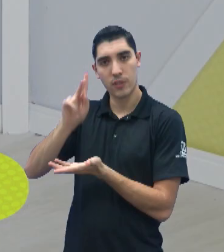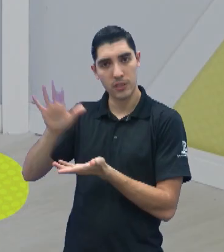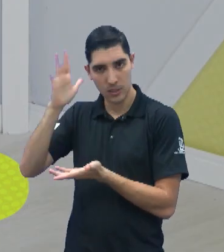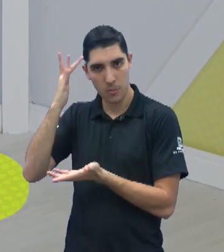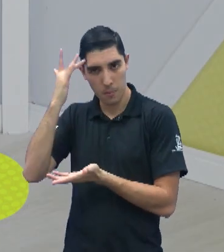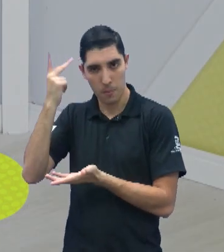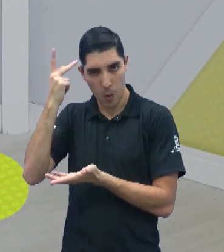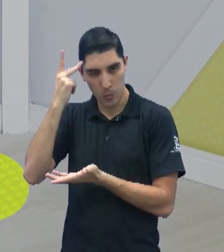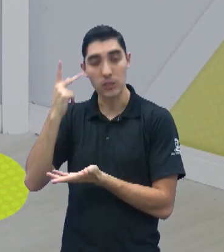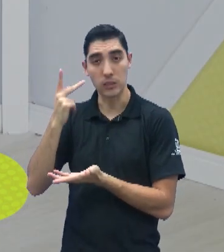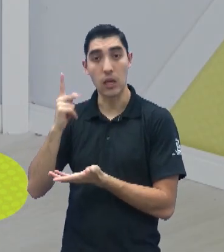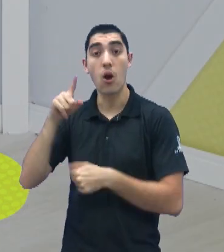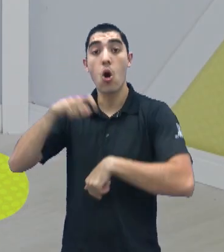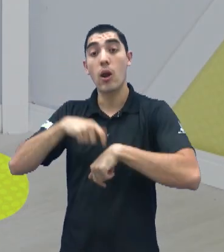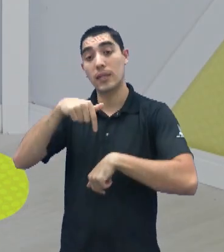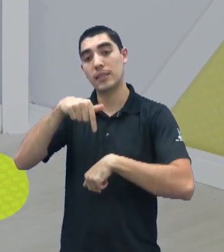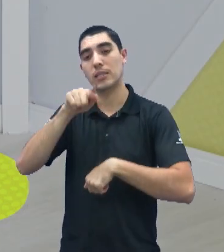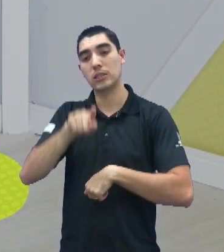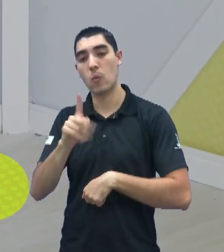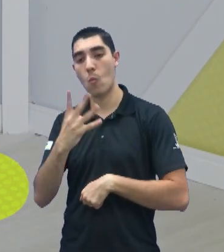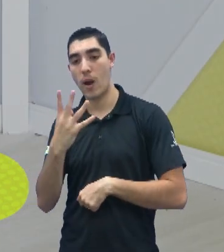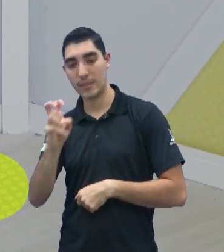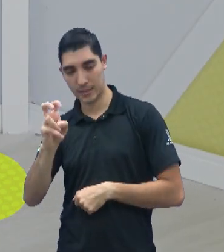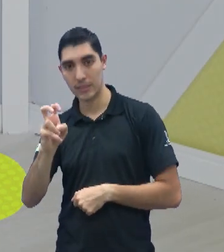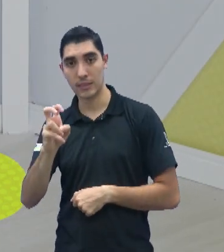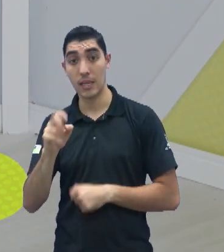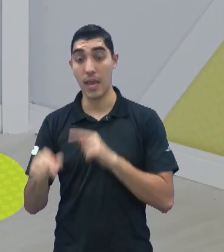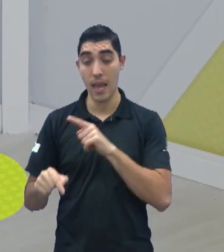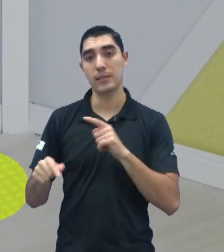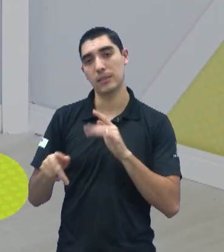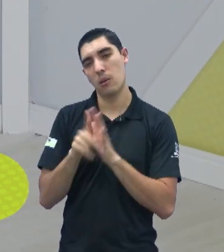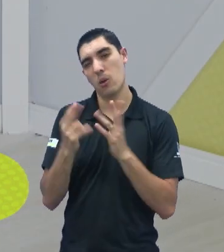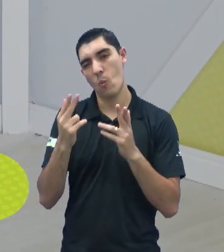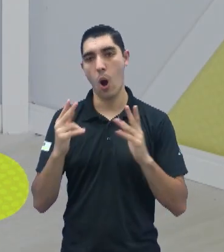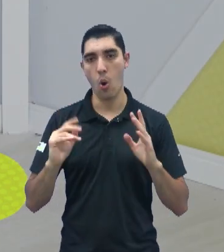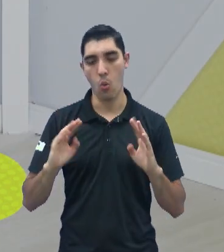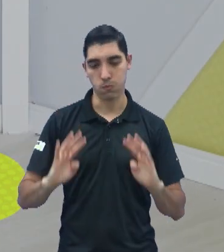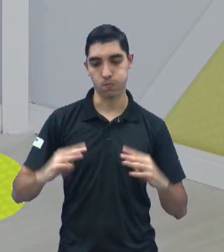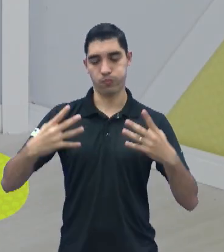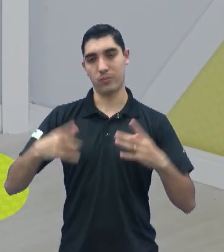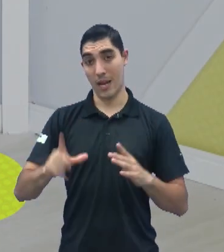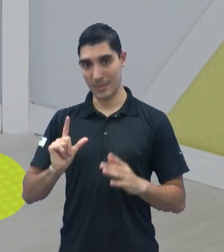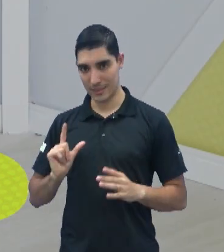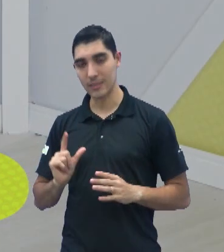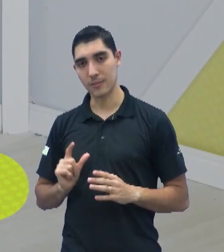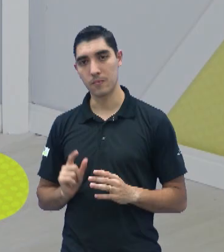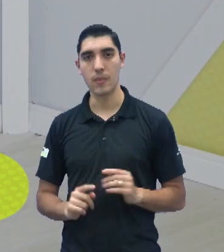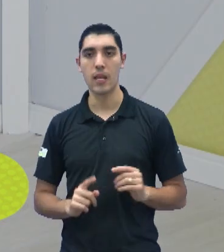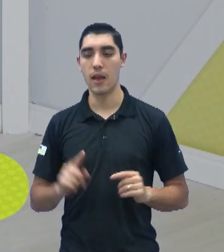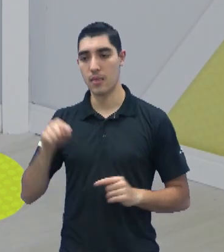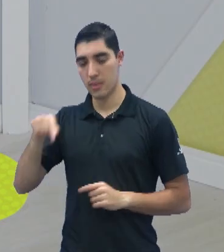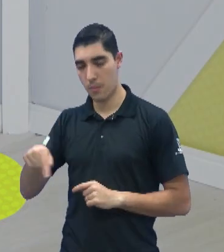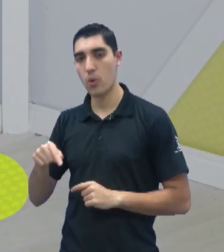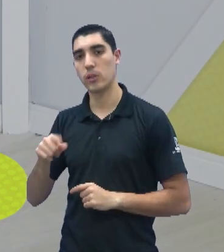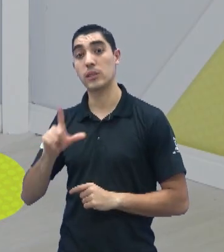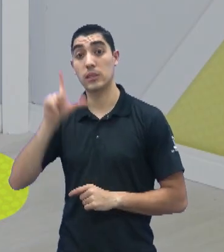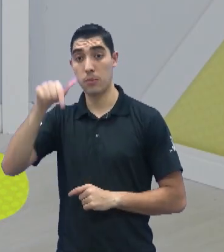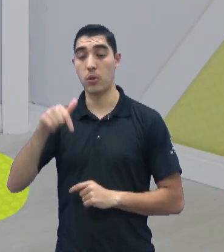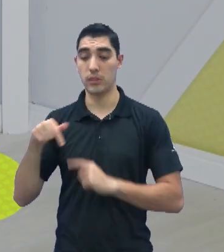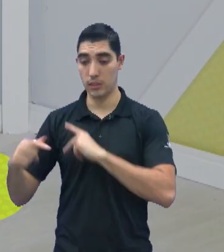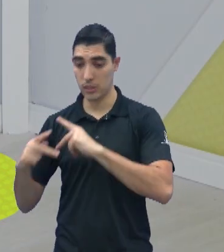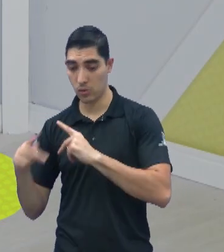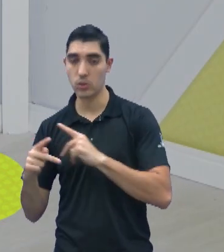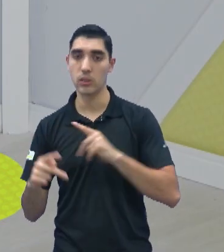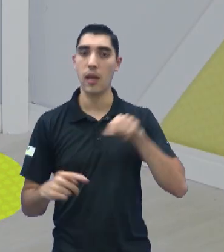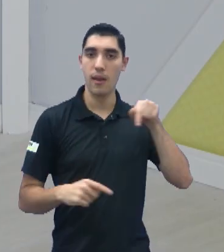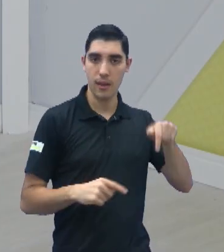II, 7h45 da noite, jogo de ida dessa pré-quartas de final, São José e o Impro na semana que vem, jogo de volta aqui no ginásio do